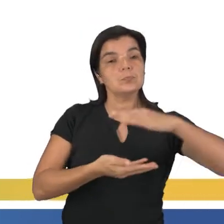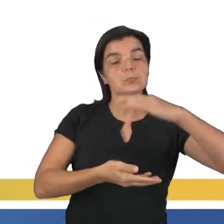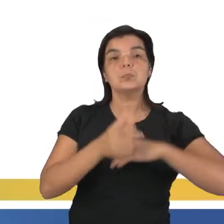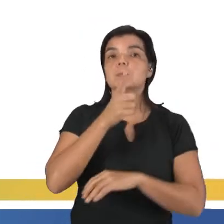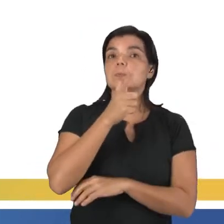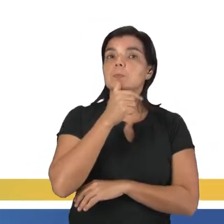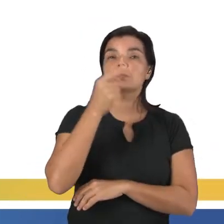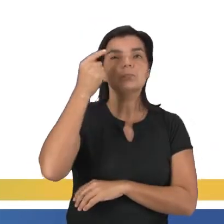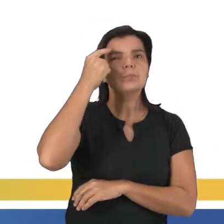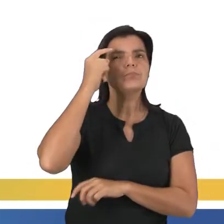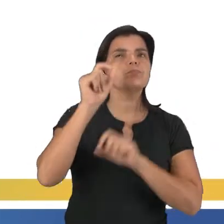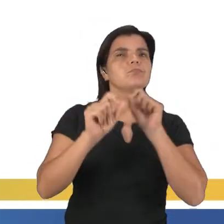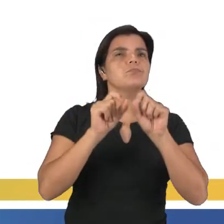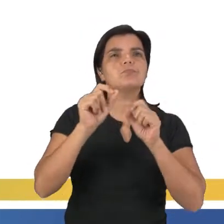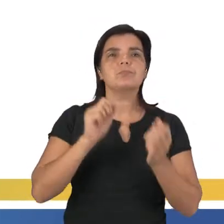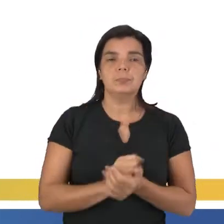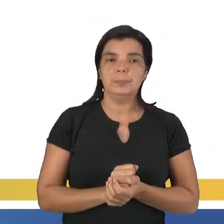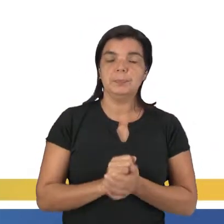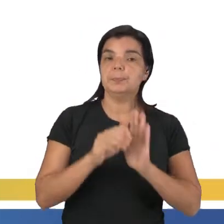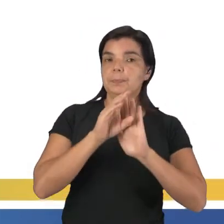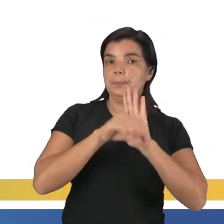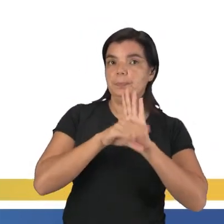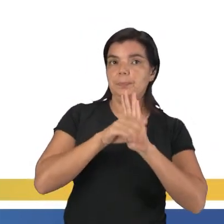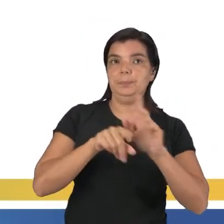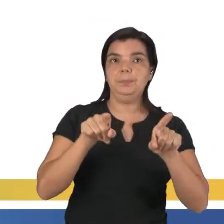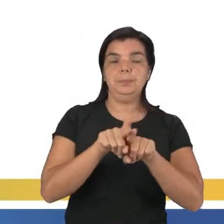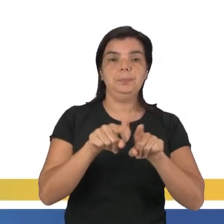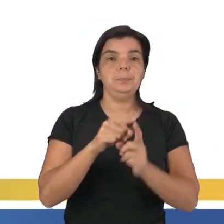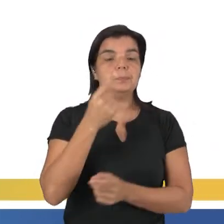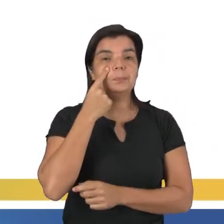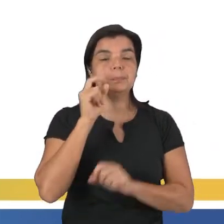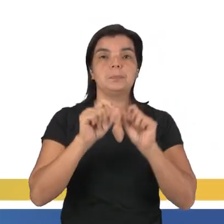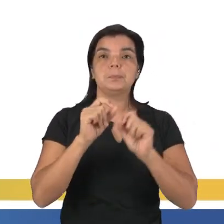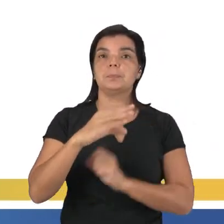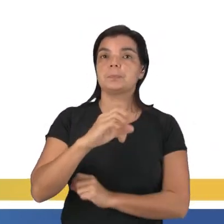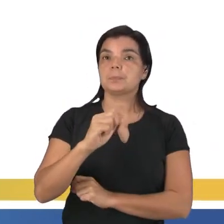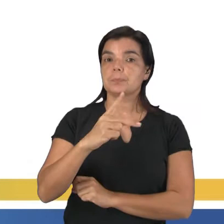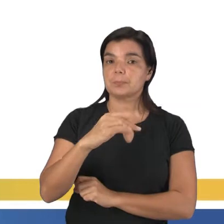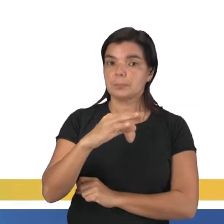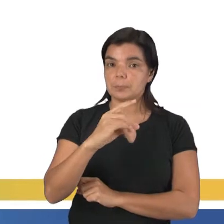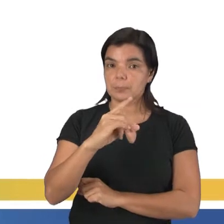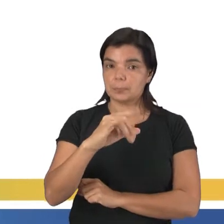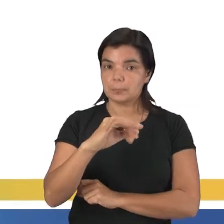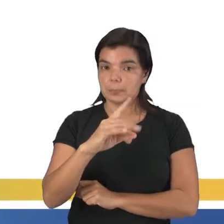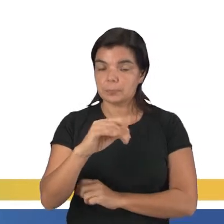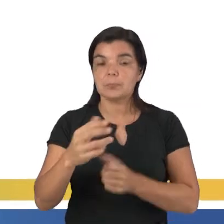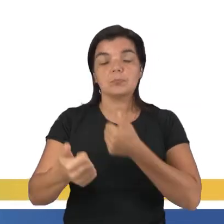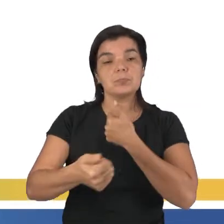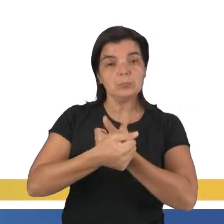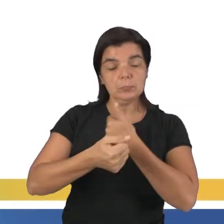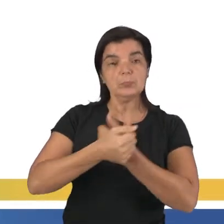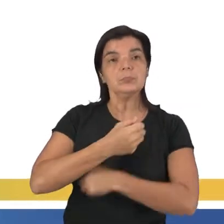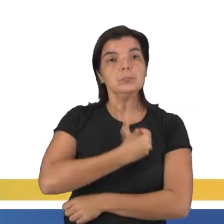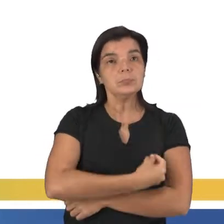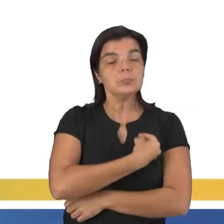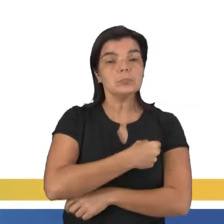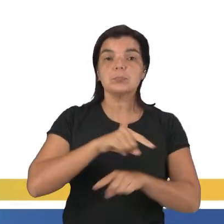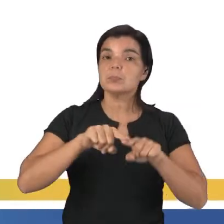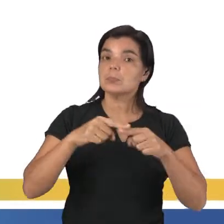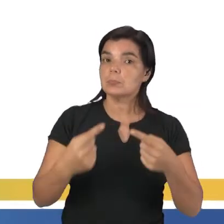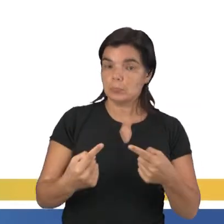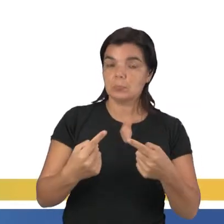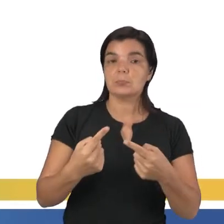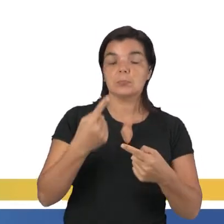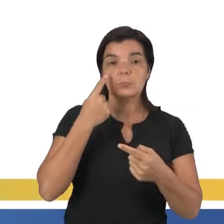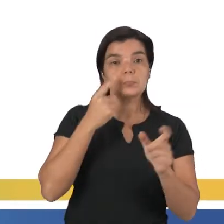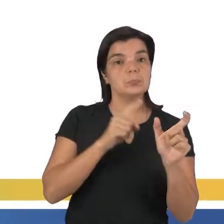Primeiro que eles vêm na nossa mente, né? Quando a gente fala esse conteúdo. Então, vimos como as capacidades são bem mais próximas da nossa realidade, só que a gente não trabalha com